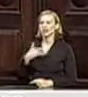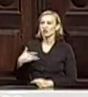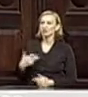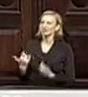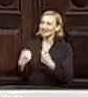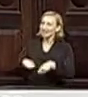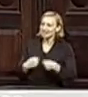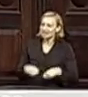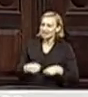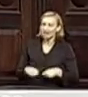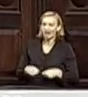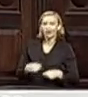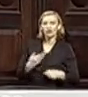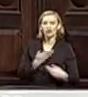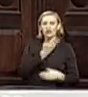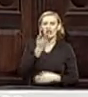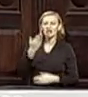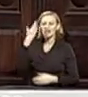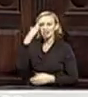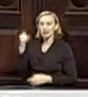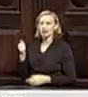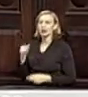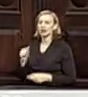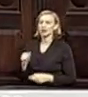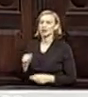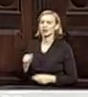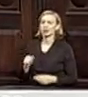para esses servidores do Estado do Rio de Janeiro.